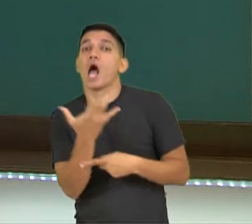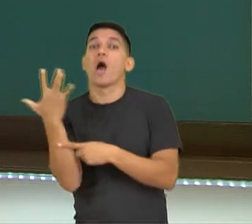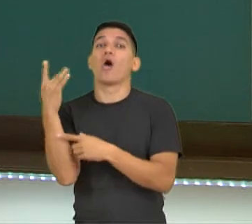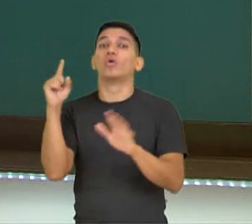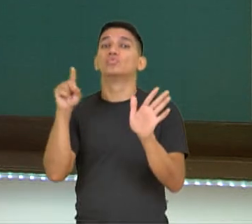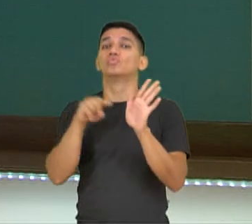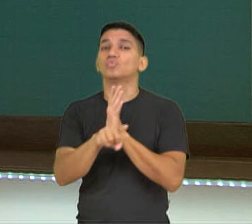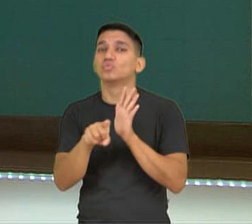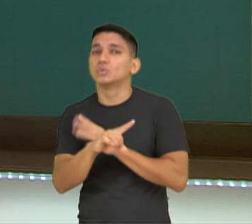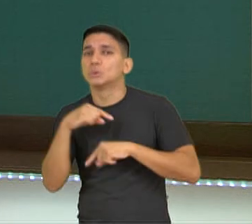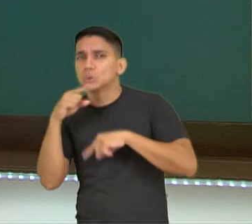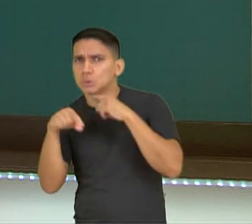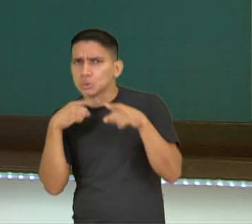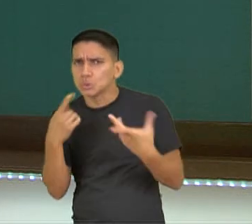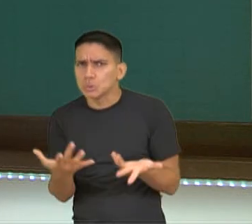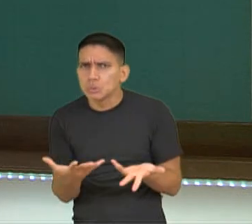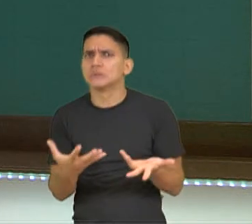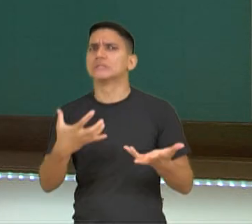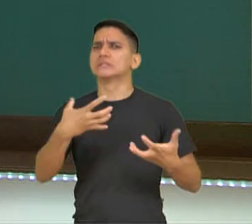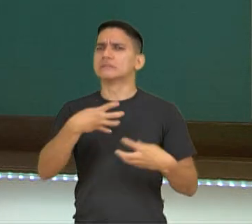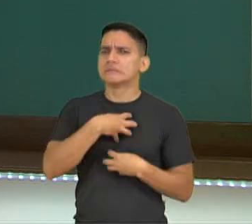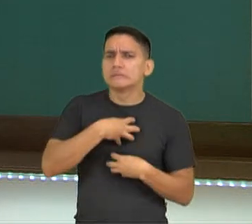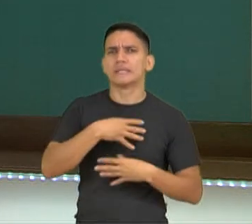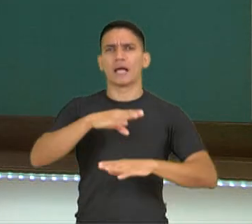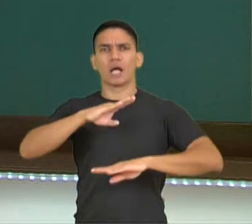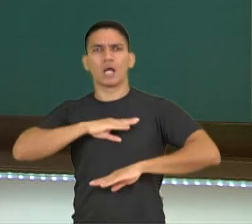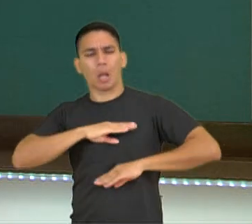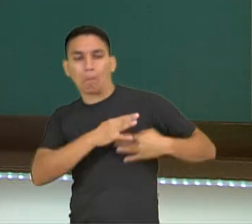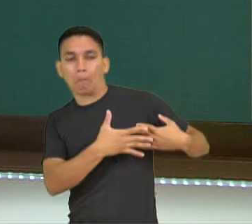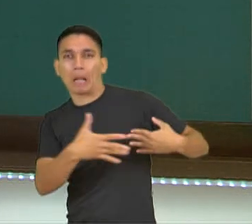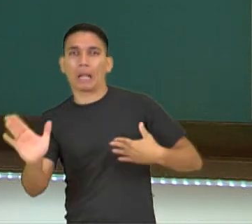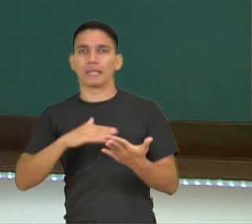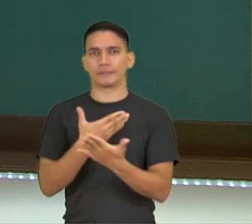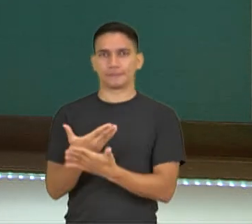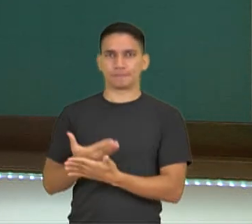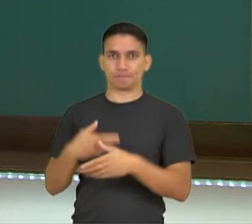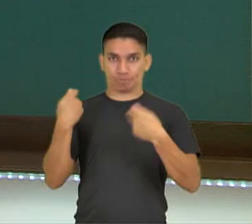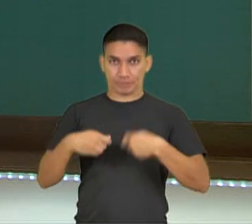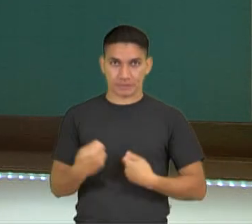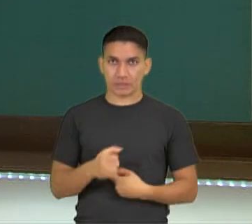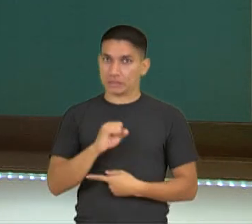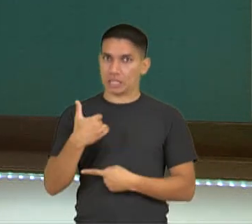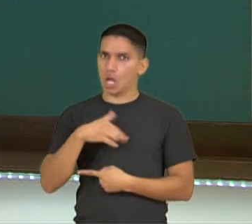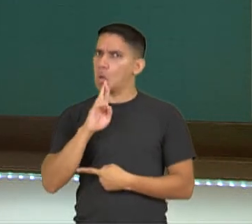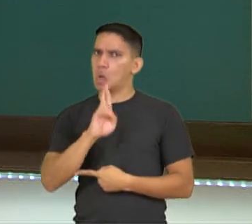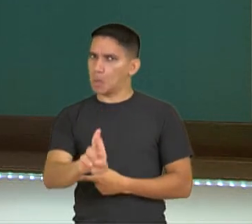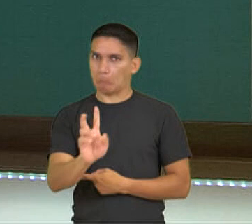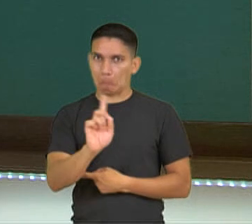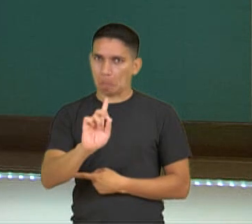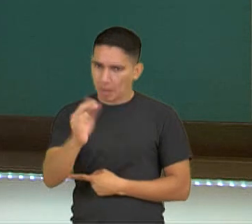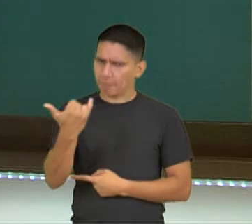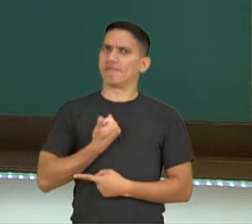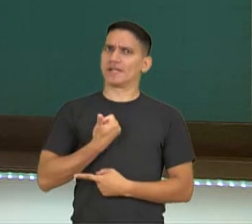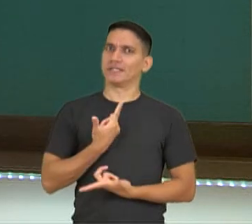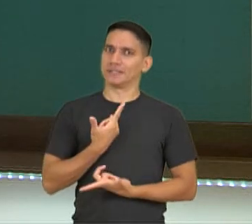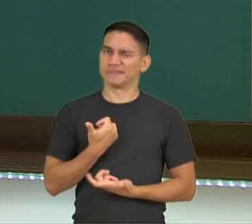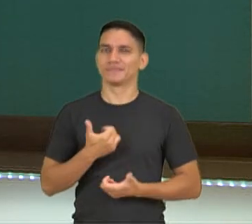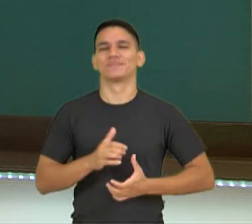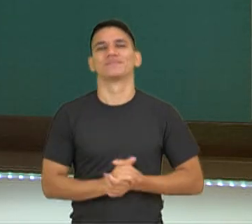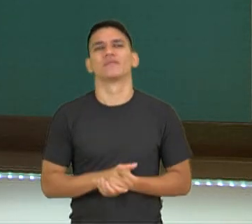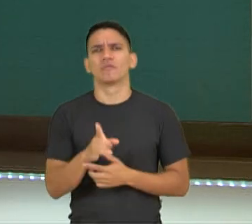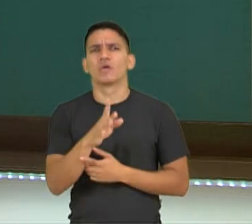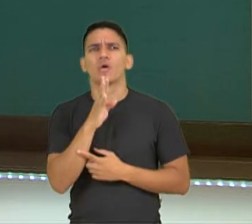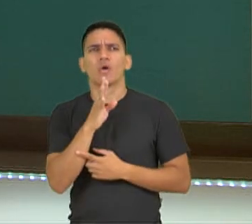situações, perguntas que nós precisamos responder ao longo desta aula, ok? Se eu não responder, dá puxão de orelha. Você conhece algum